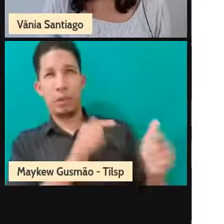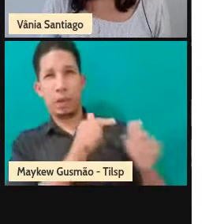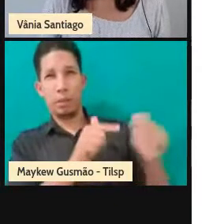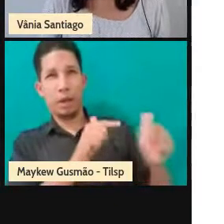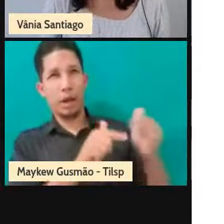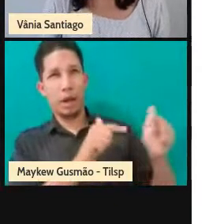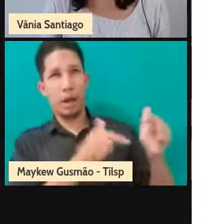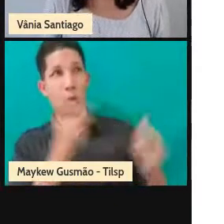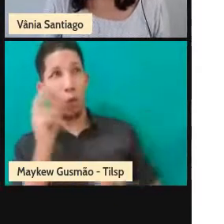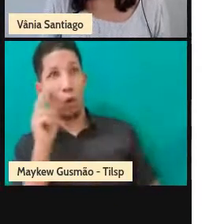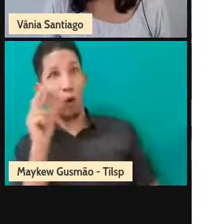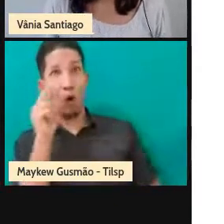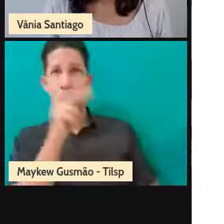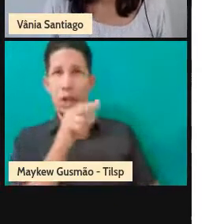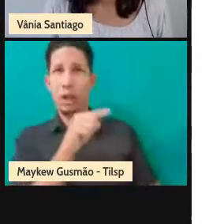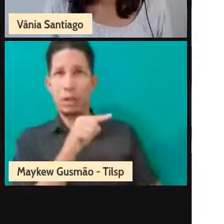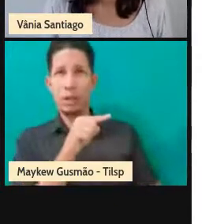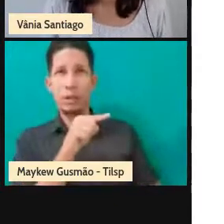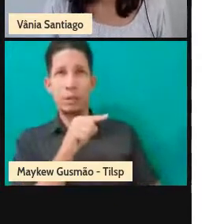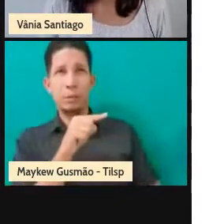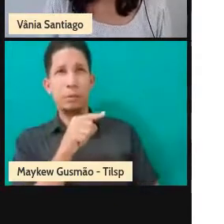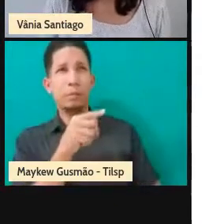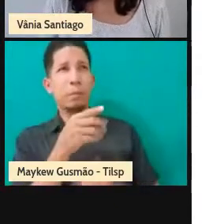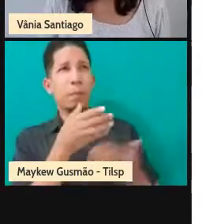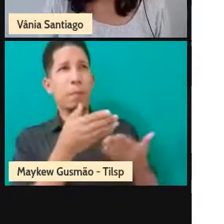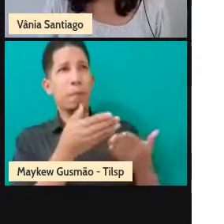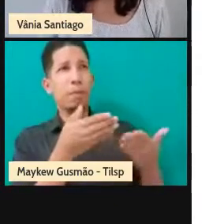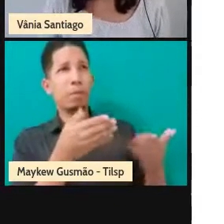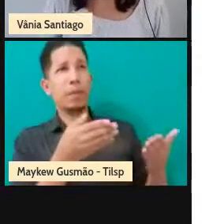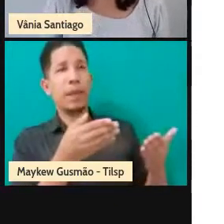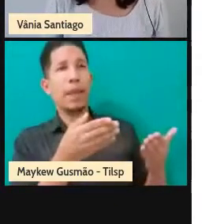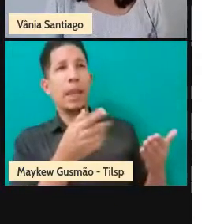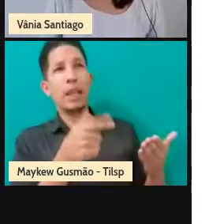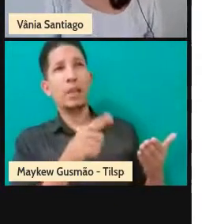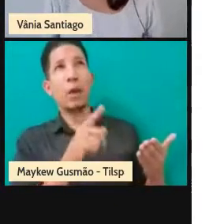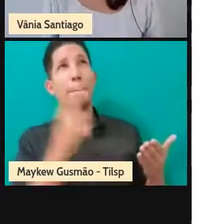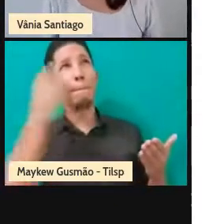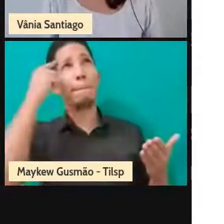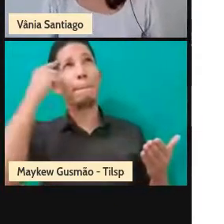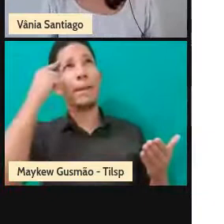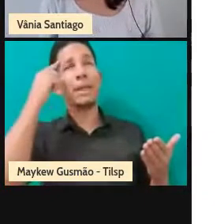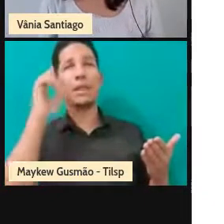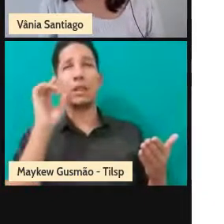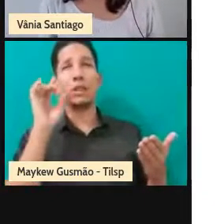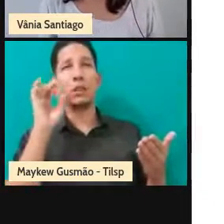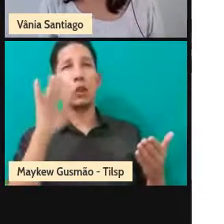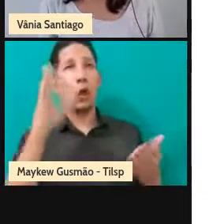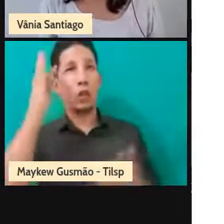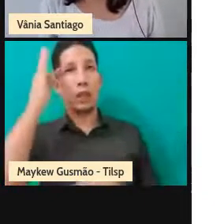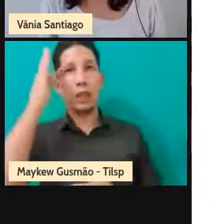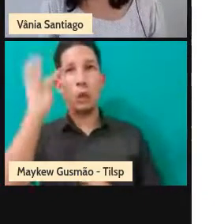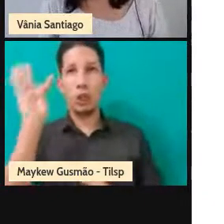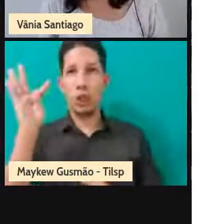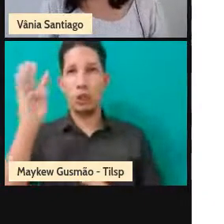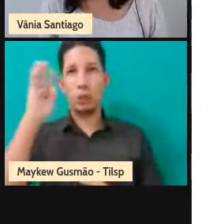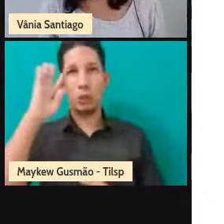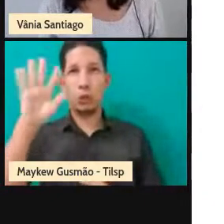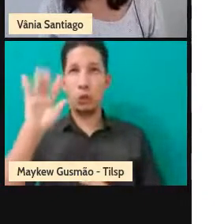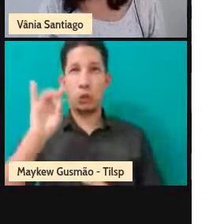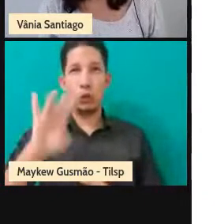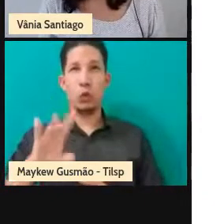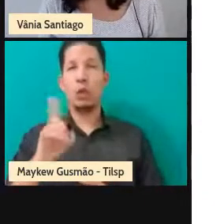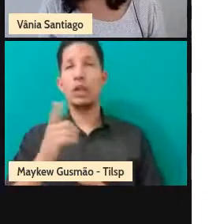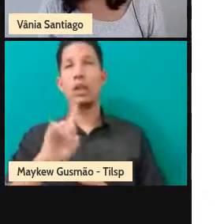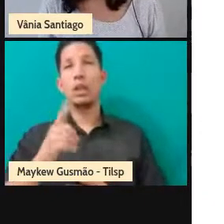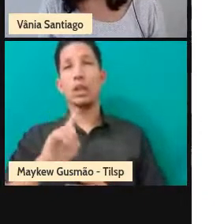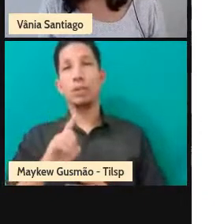olhar para um conteúdo que ele não pode ser pensado somente do ponto de vista teórico, mas também